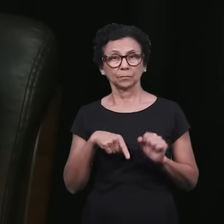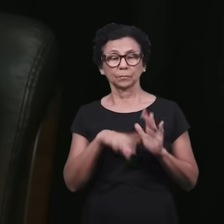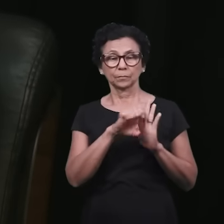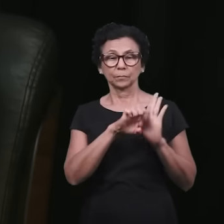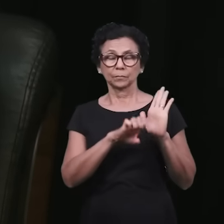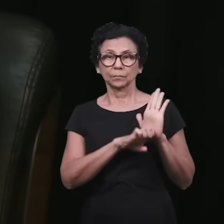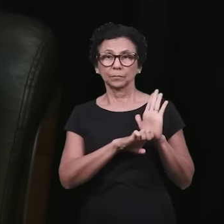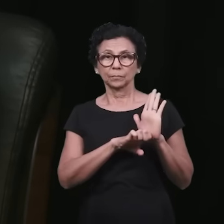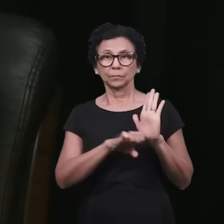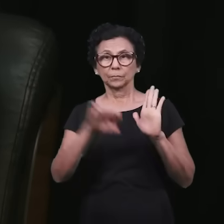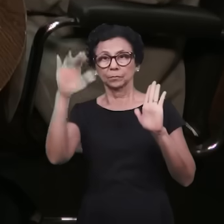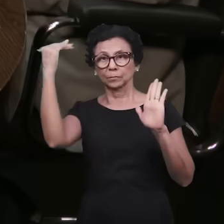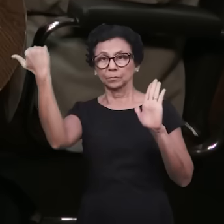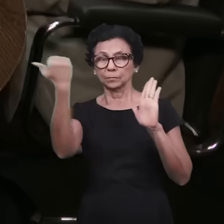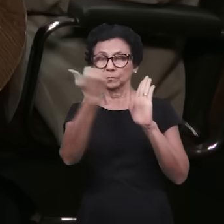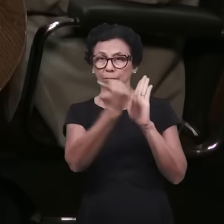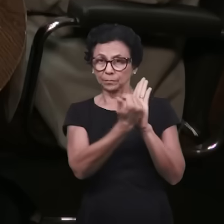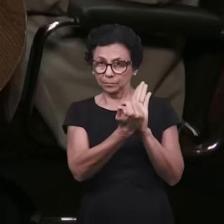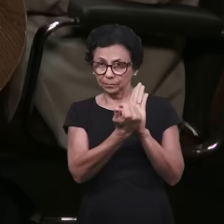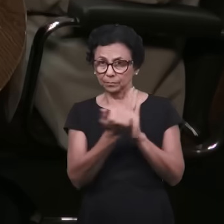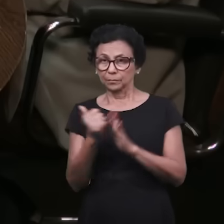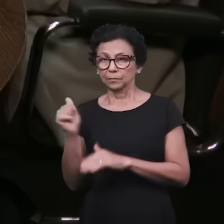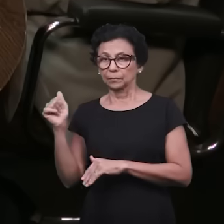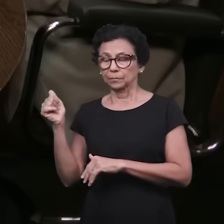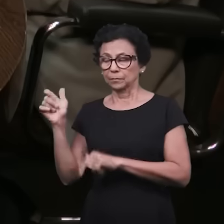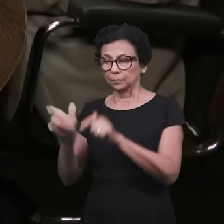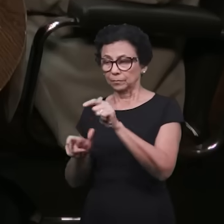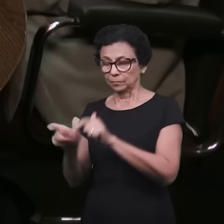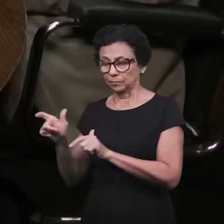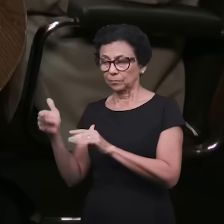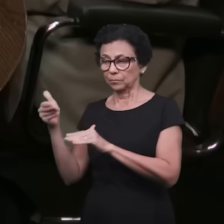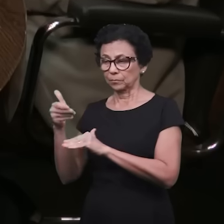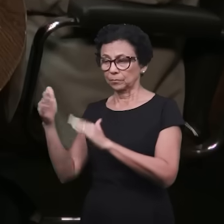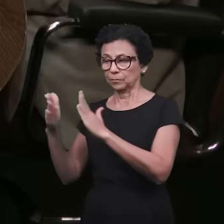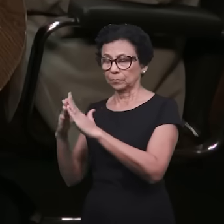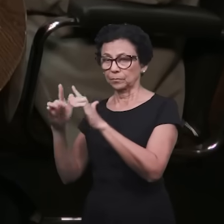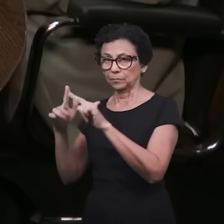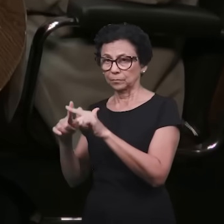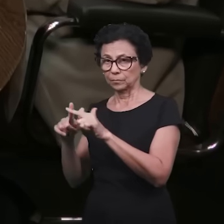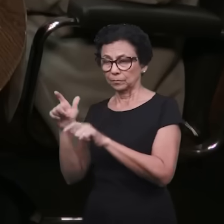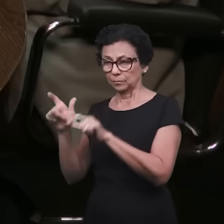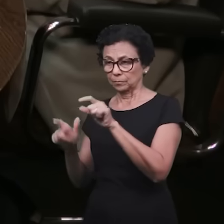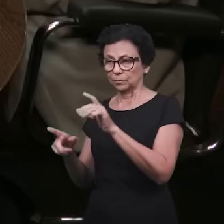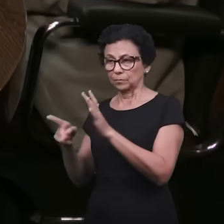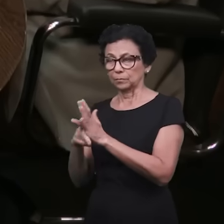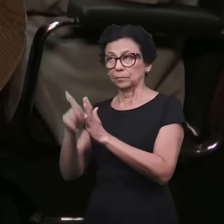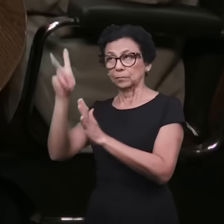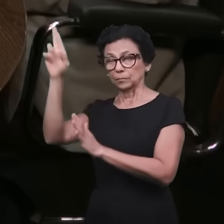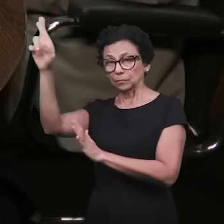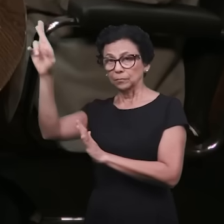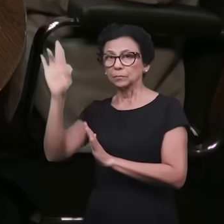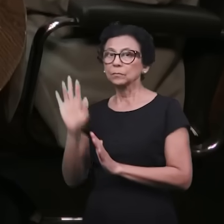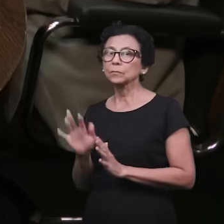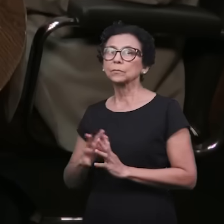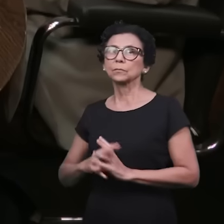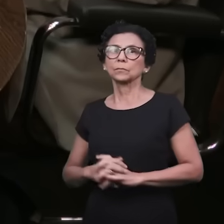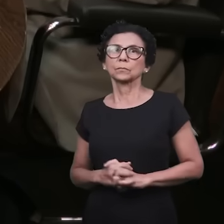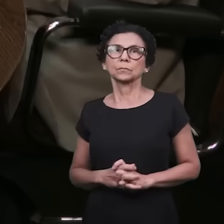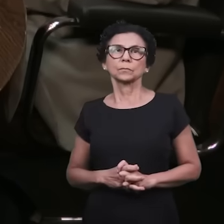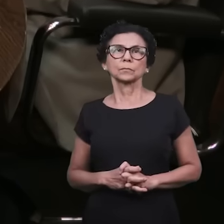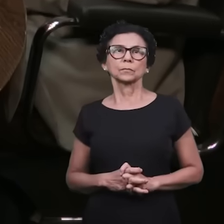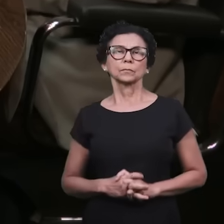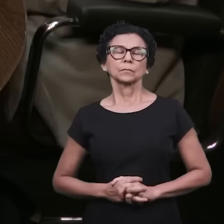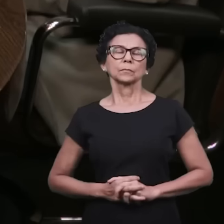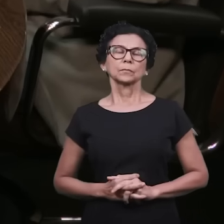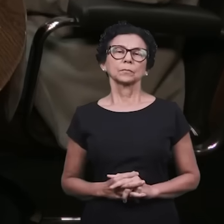ovelha é do Senhor. Glória a Deus. É como o senhor falou, né? Não vamos entrar no detalhe do Salmo 23,